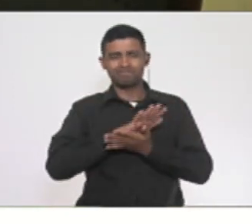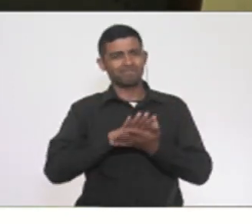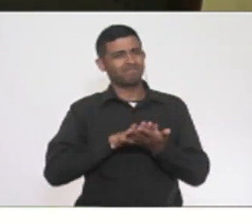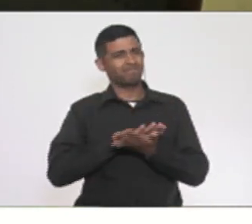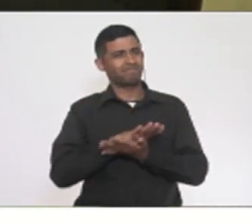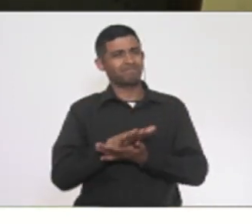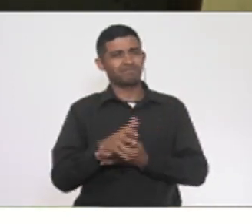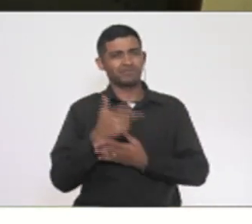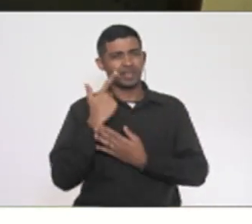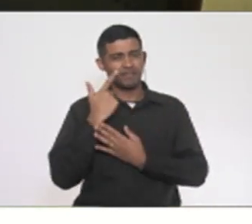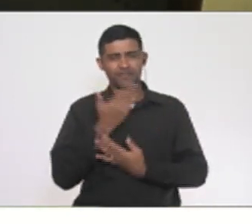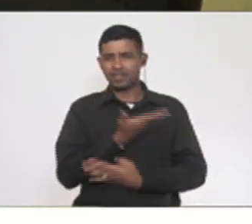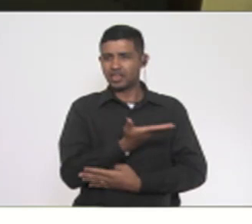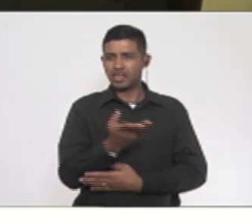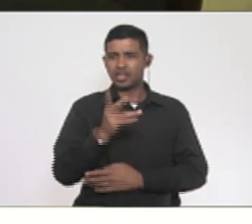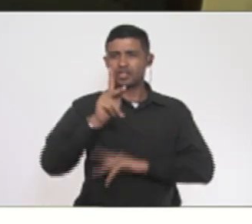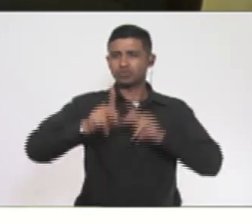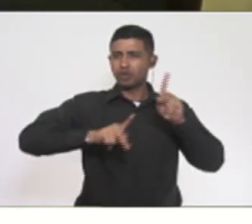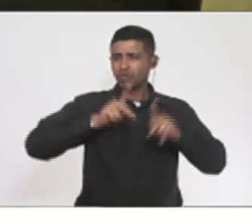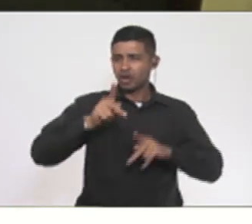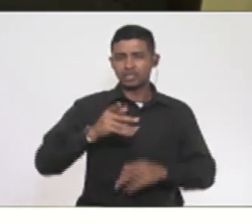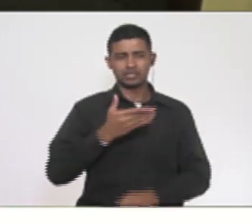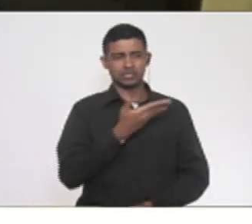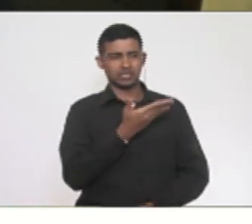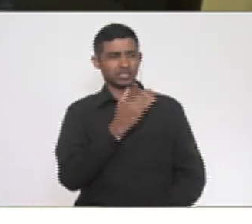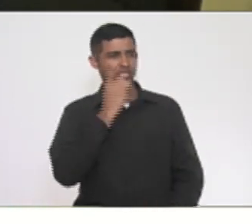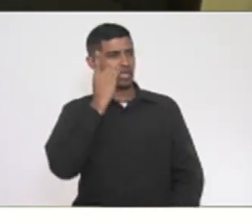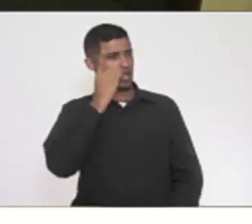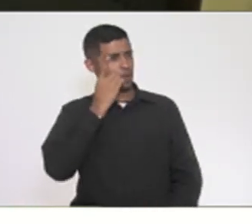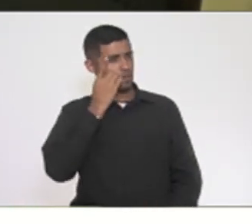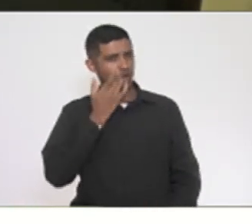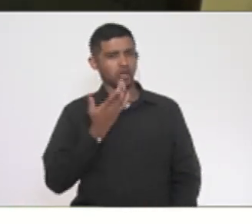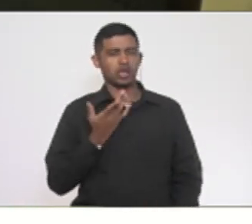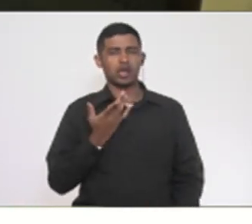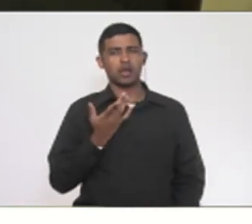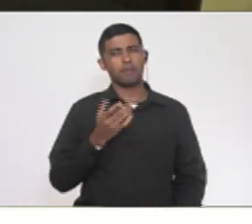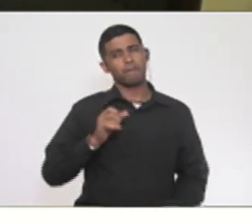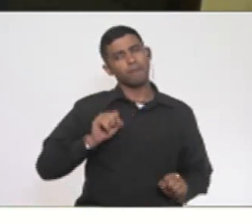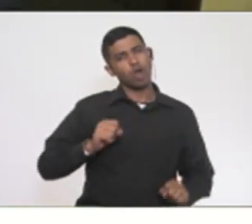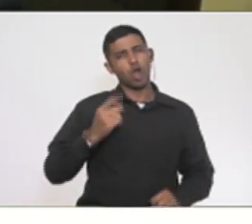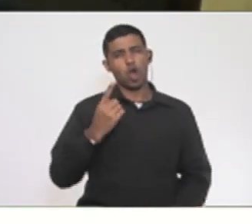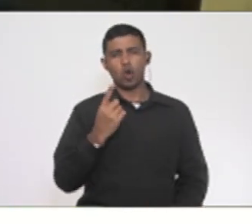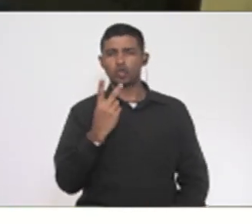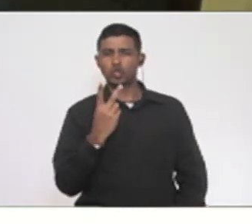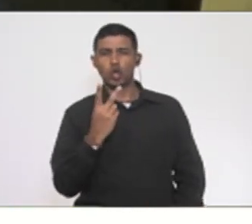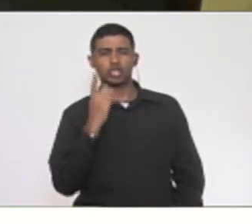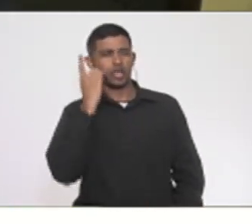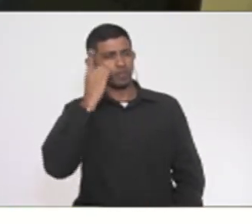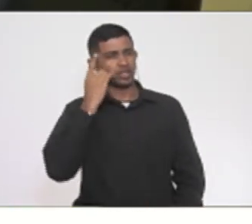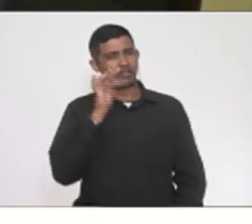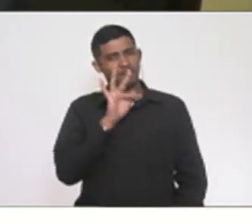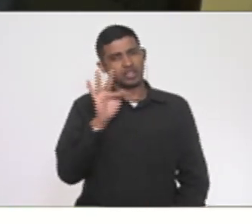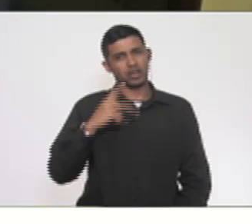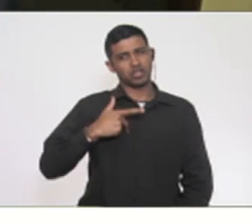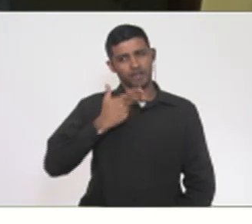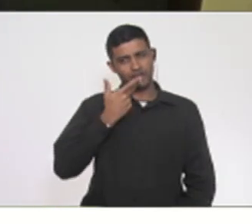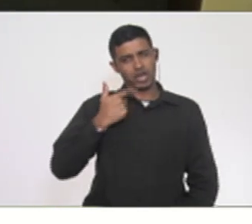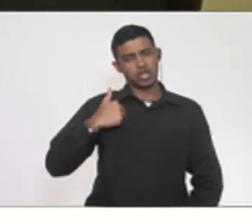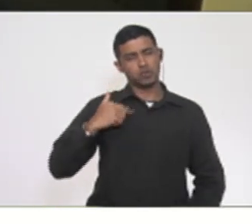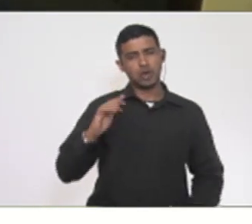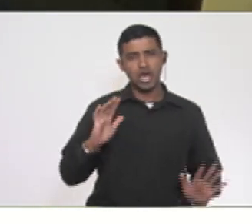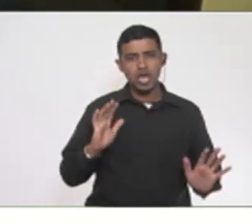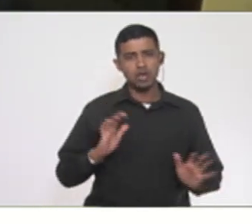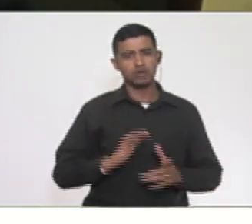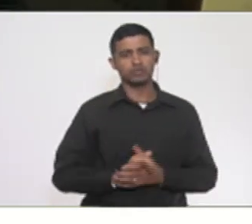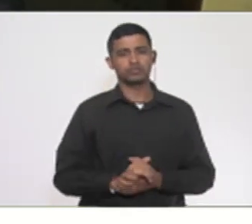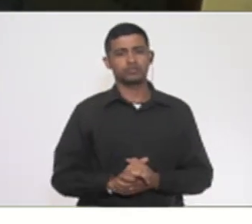população brasileira, os deputados, talvez um ou outro deputado federal, eu falo por mim, não vou falar pelos outros deputados da casa.